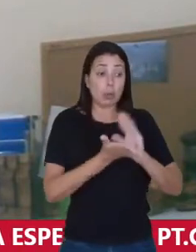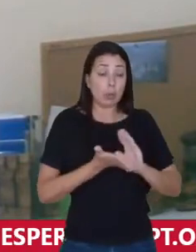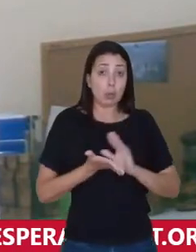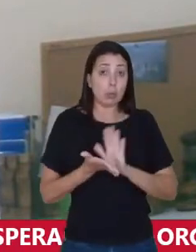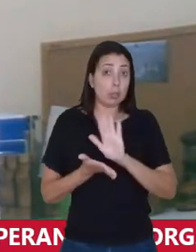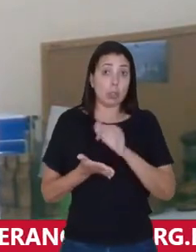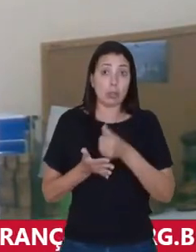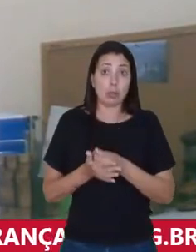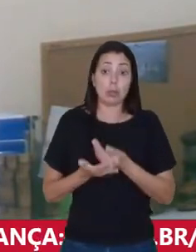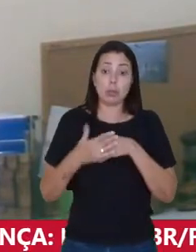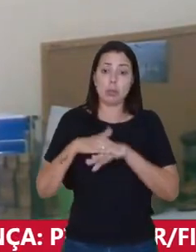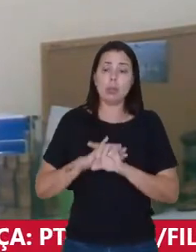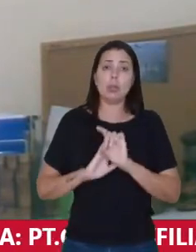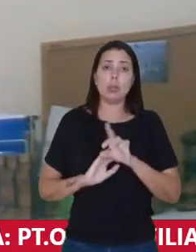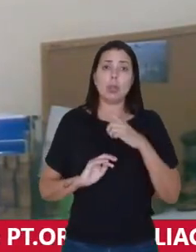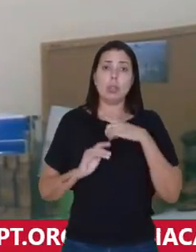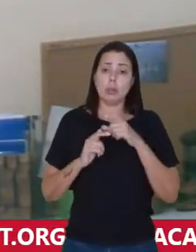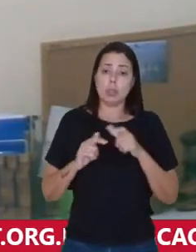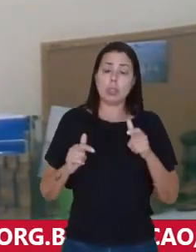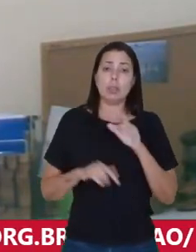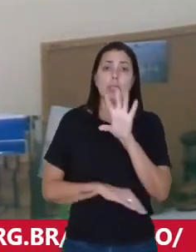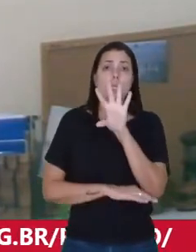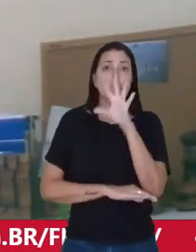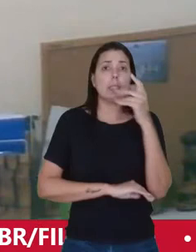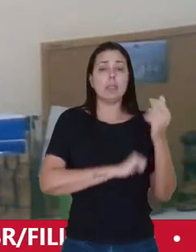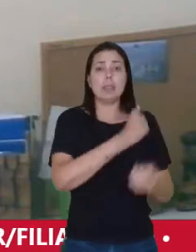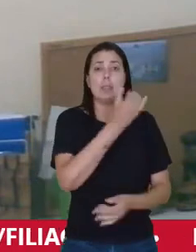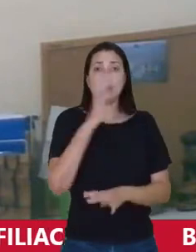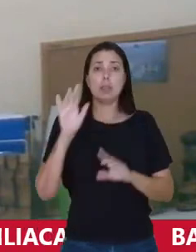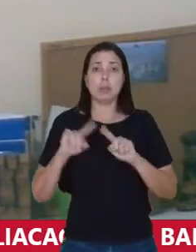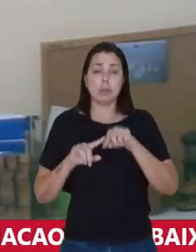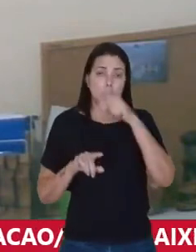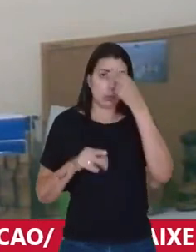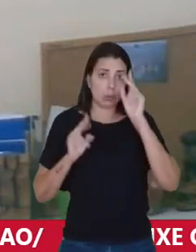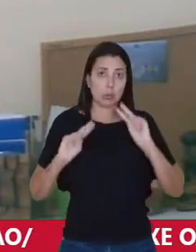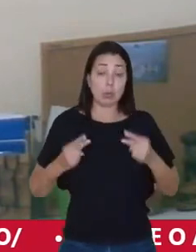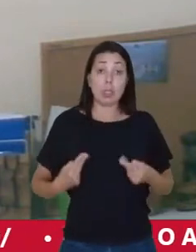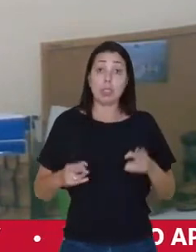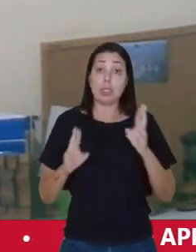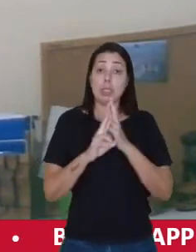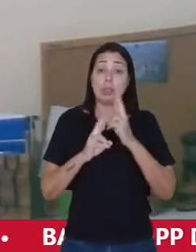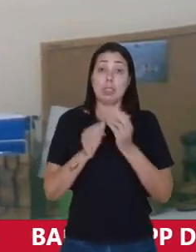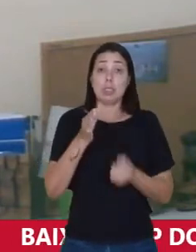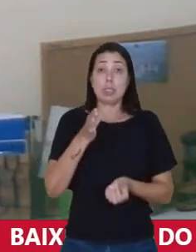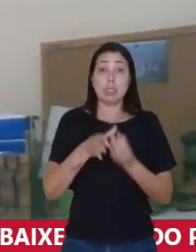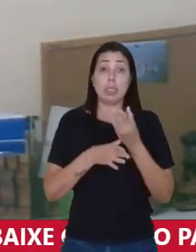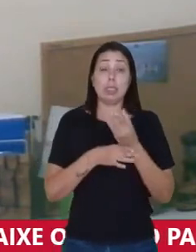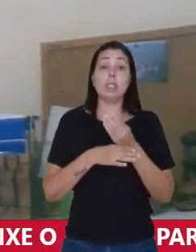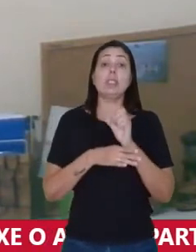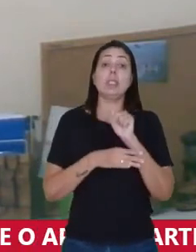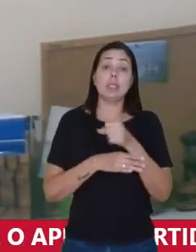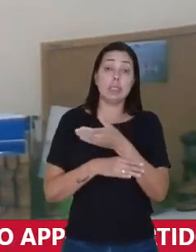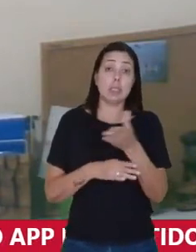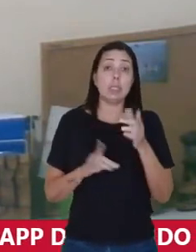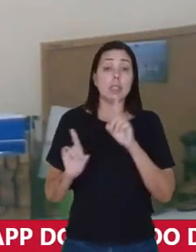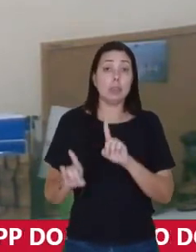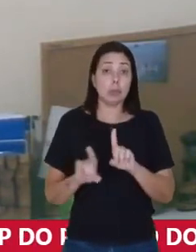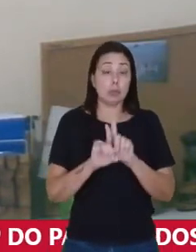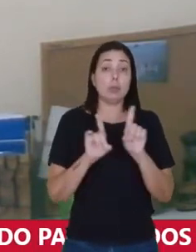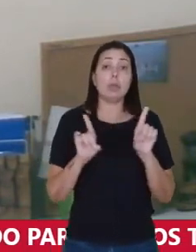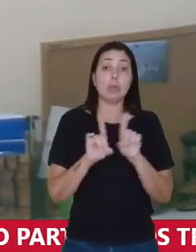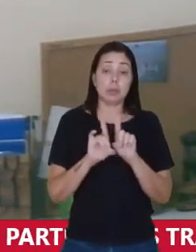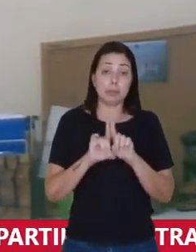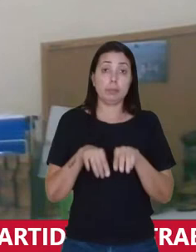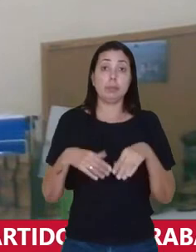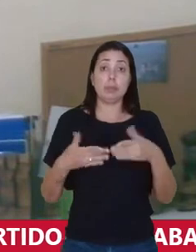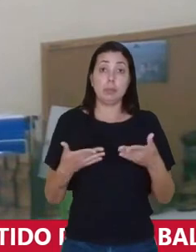não comporta apenas a dimensão da natureza, mas também os seres humanos, as relações que se estabelecem sobre ela e junto com ela.